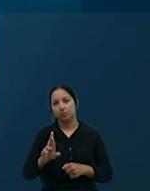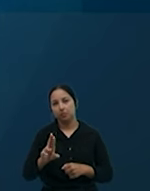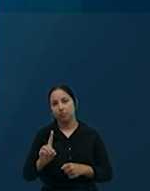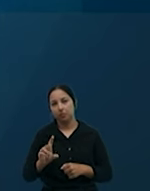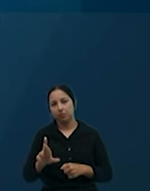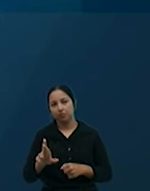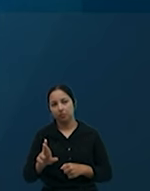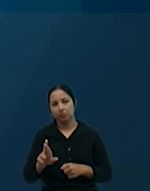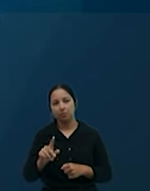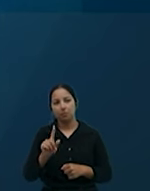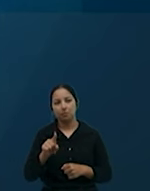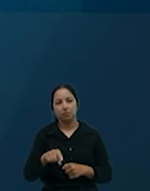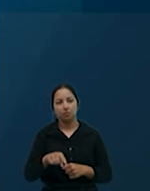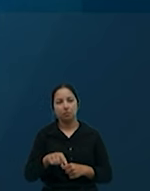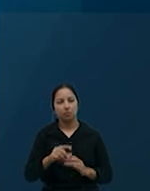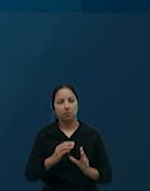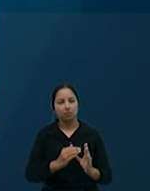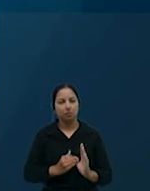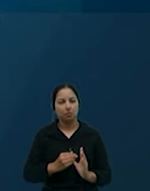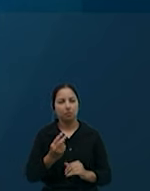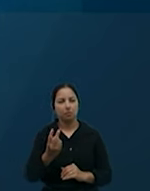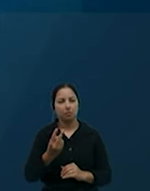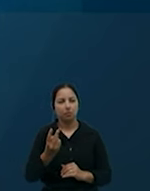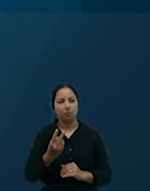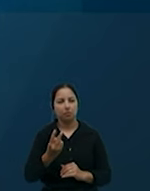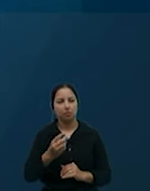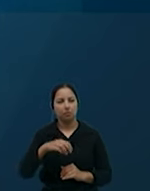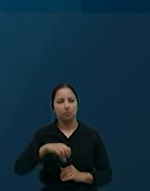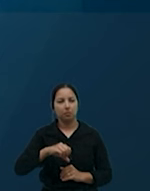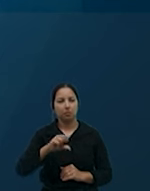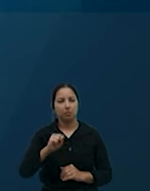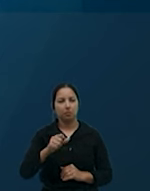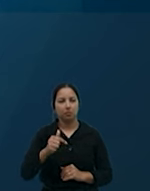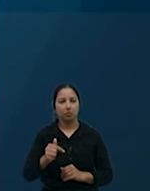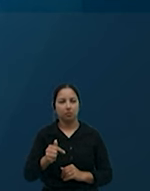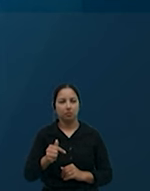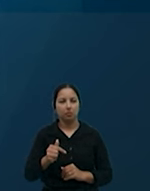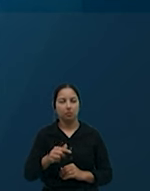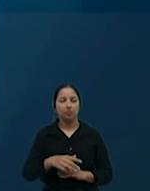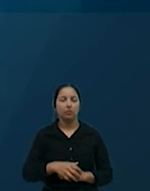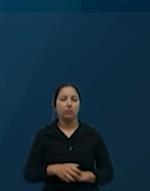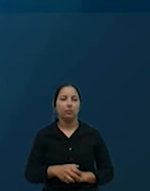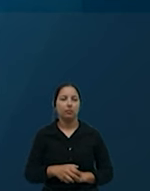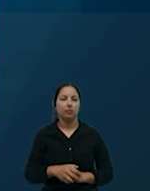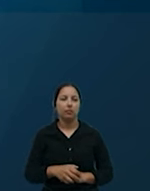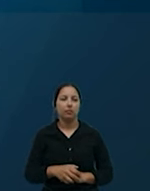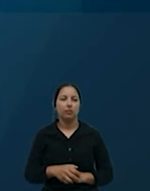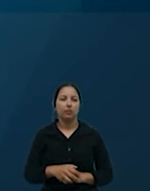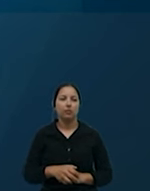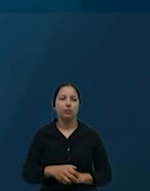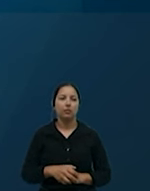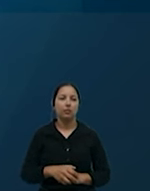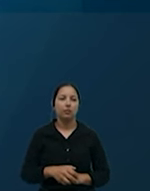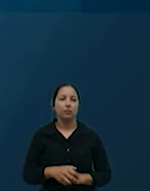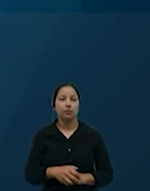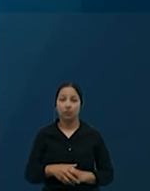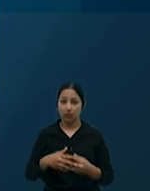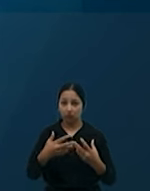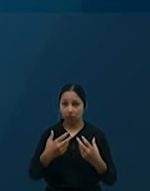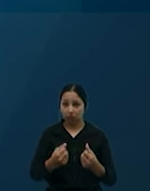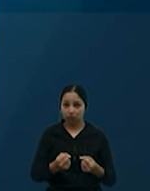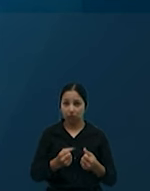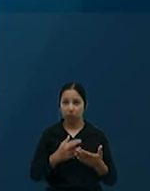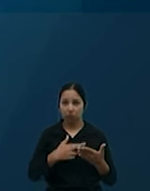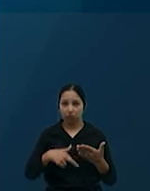prevê o seu parágrafo 2º do 987, nele se diz: apreciado o mérito do recurso,